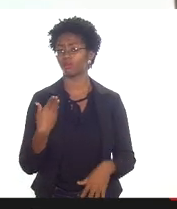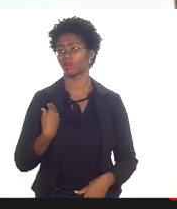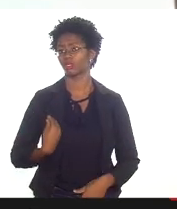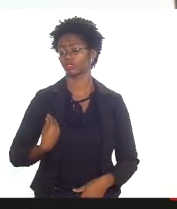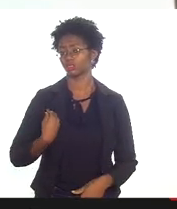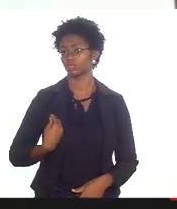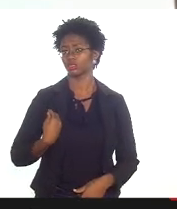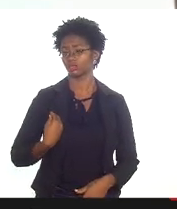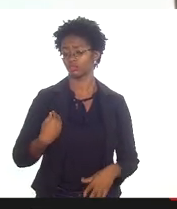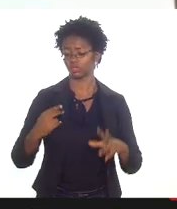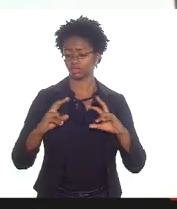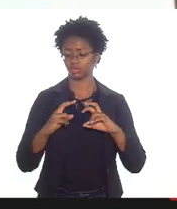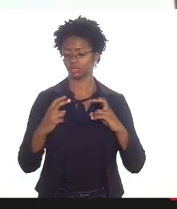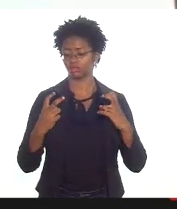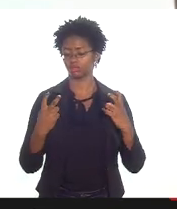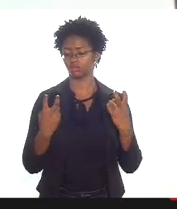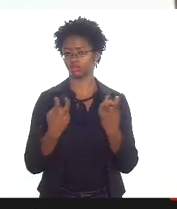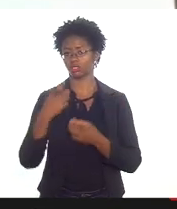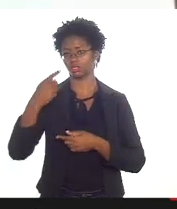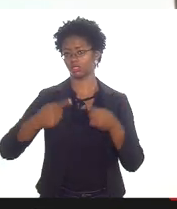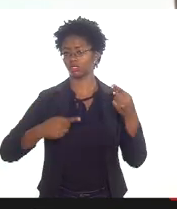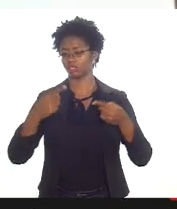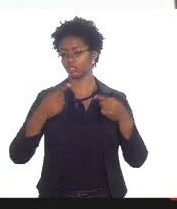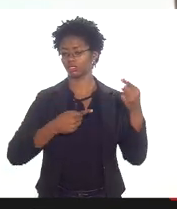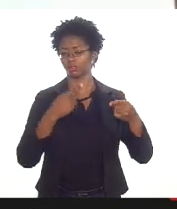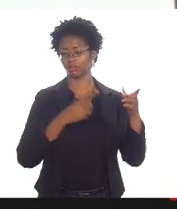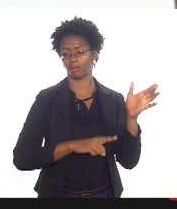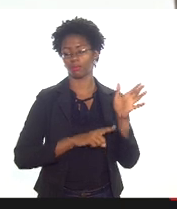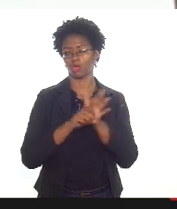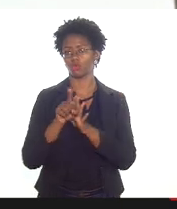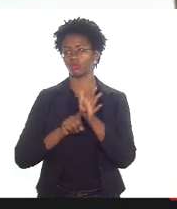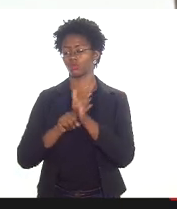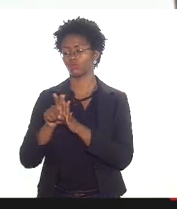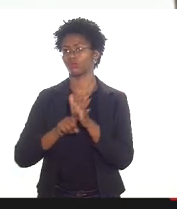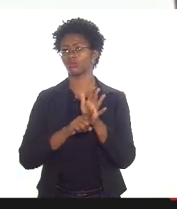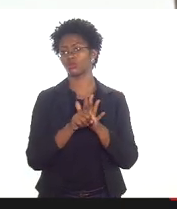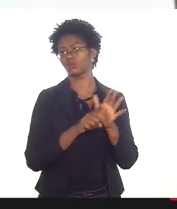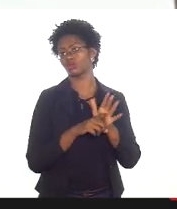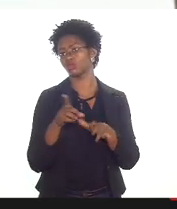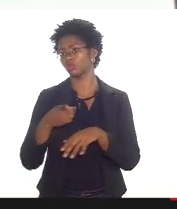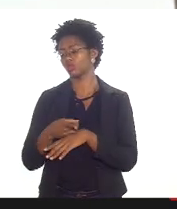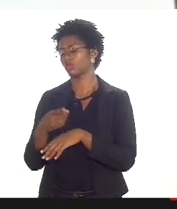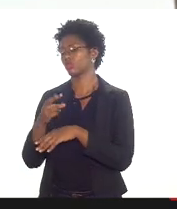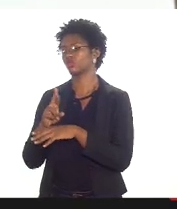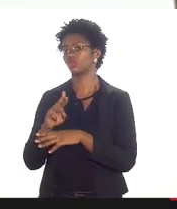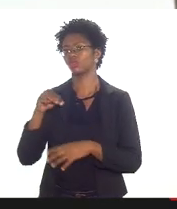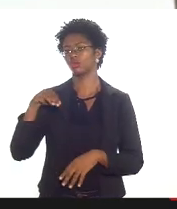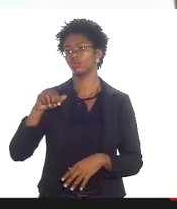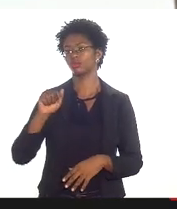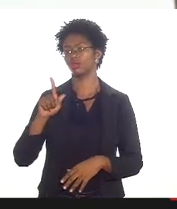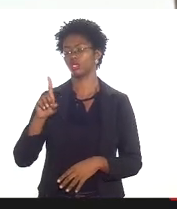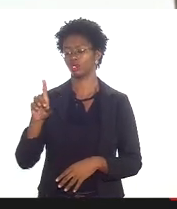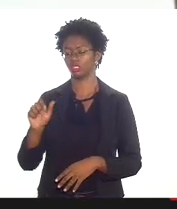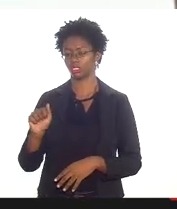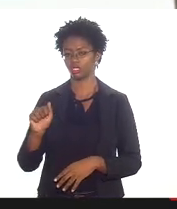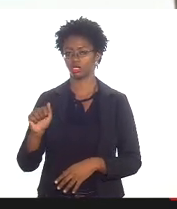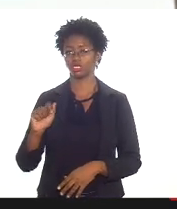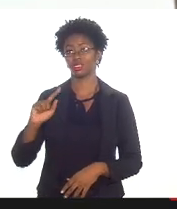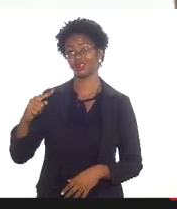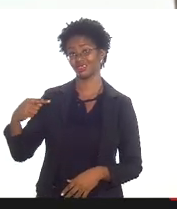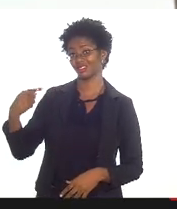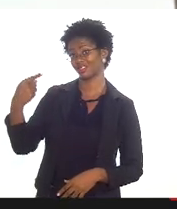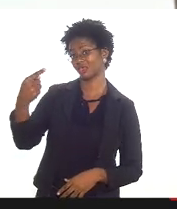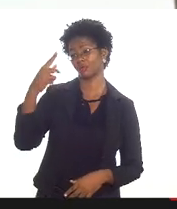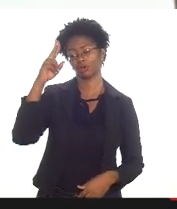participar desta roda de debates e perguntas à doutora Magda Chambriard e, na